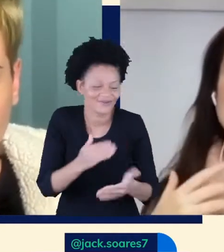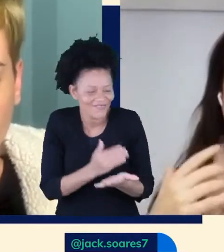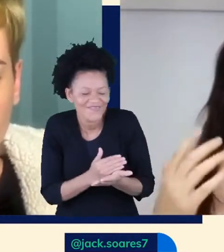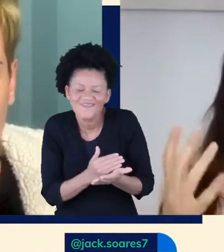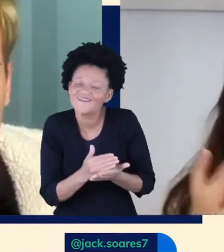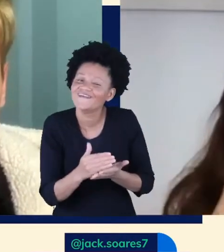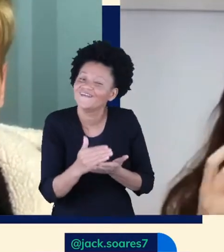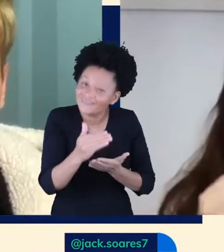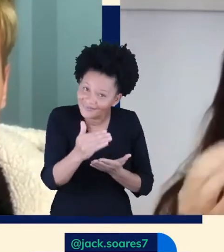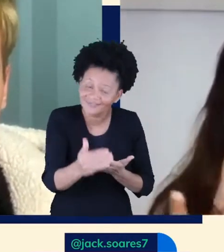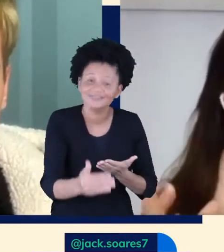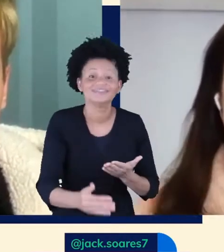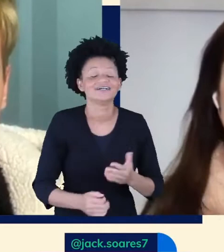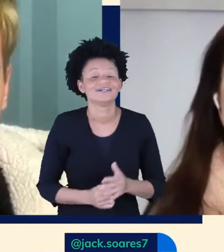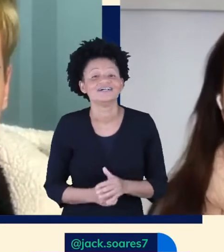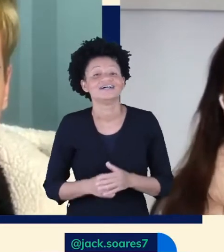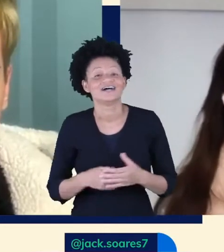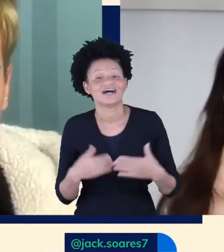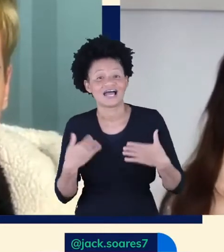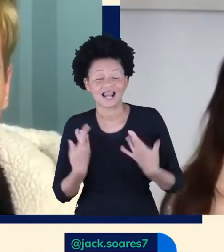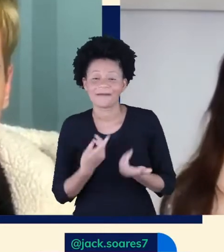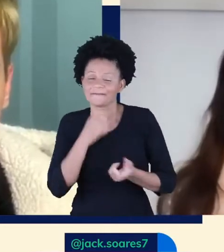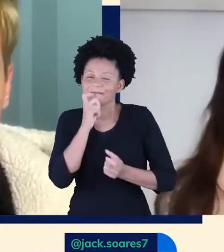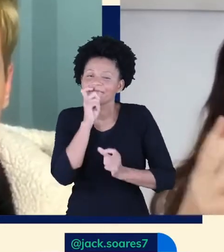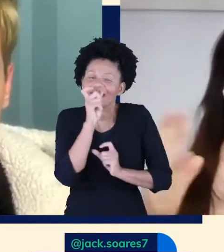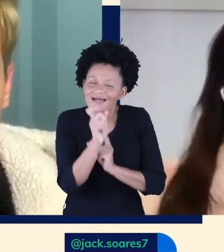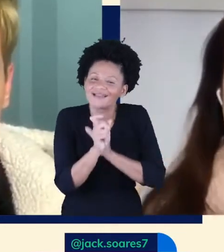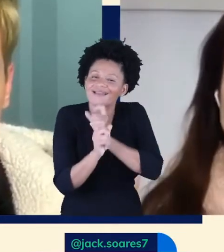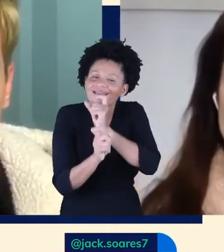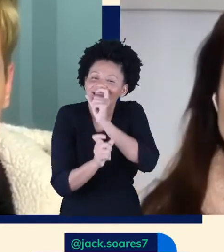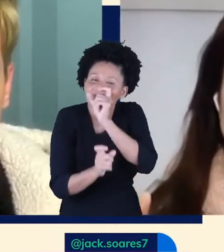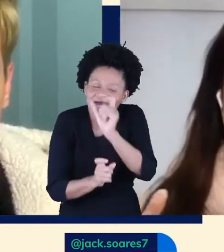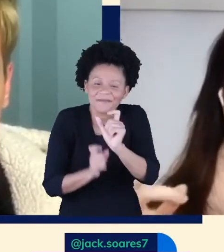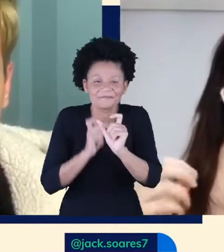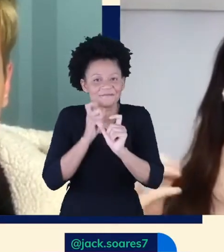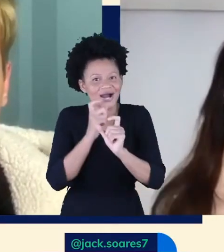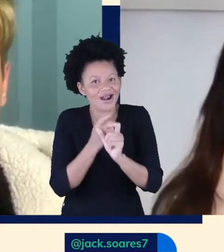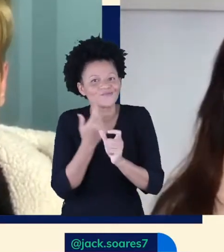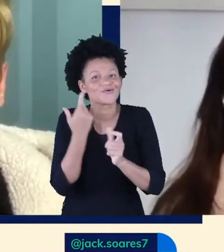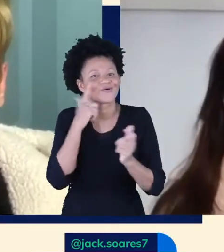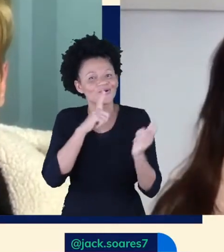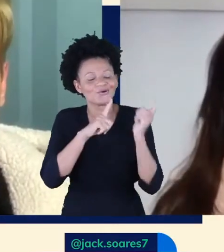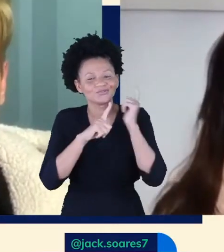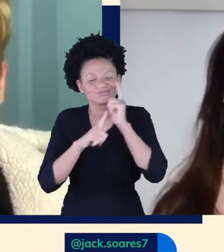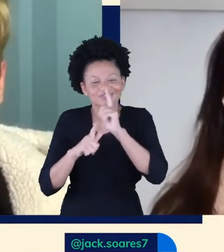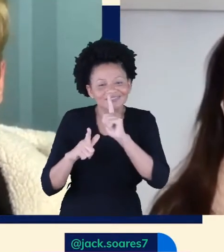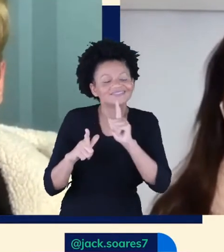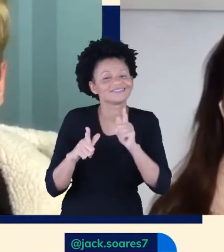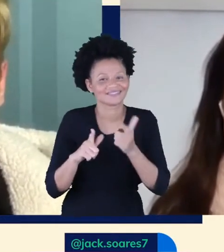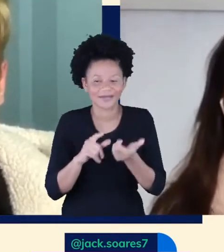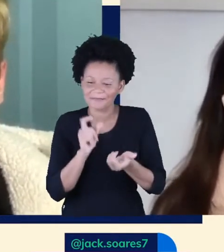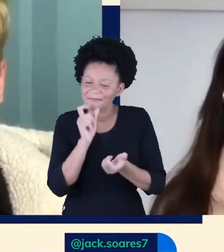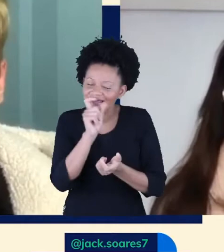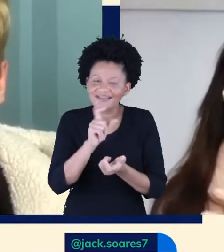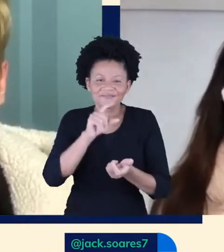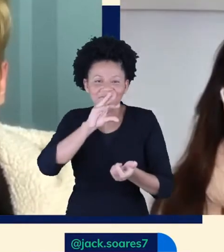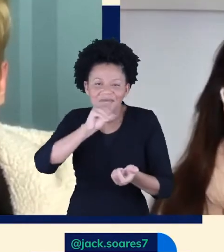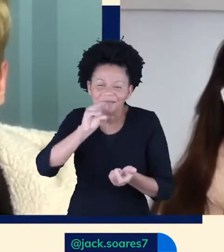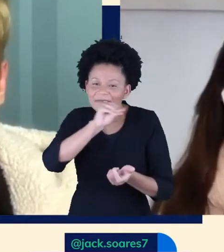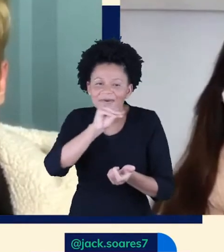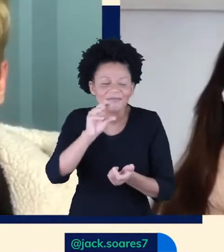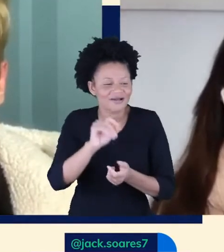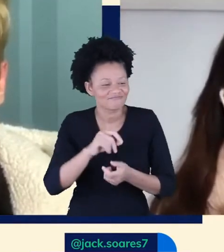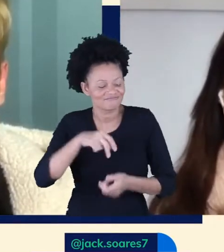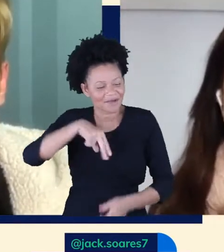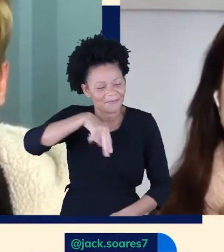mais a expressão verbal vai ficando cada vez mais enriquecida, ela começa a explorar mais os ambientes, e